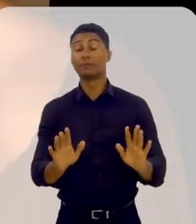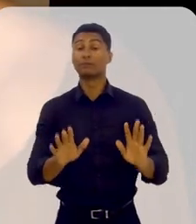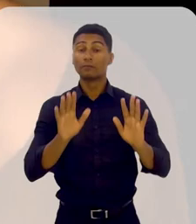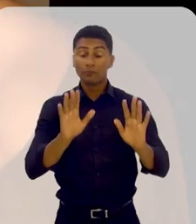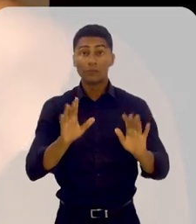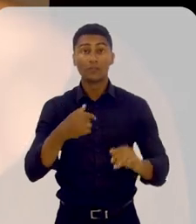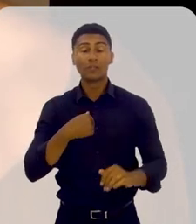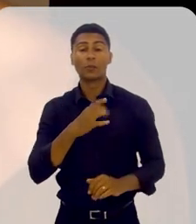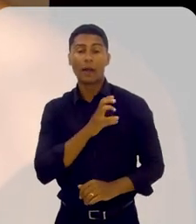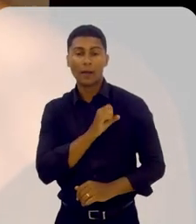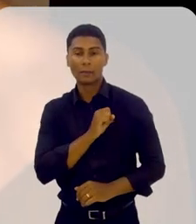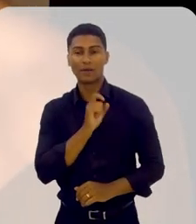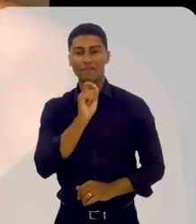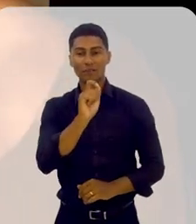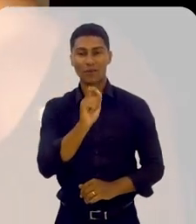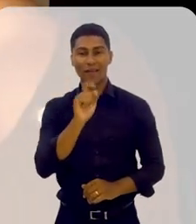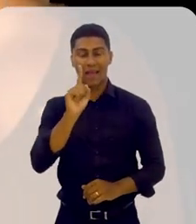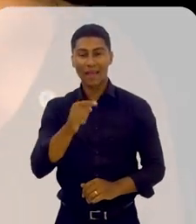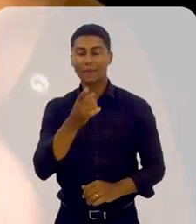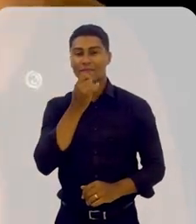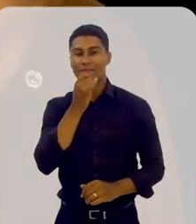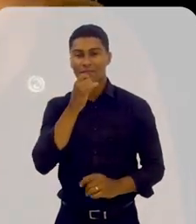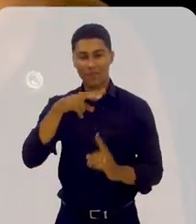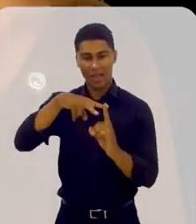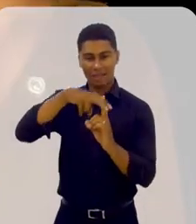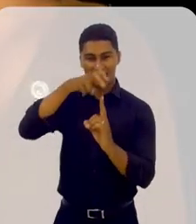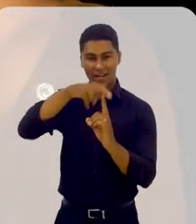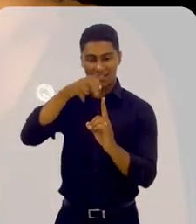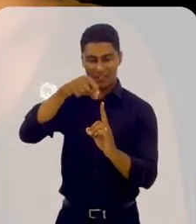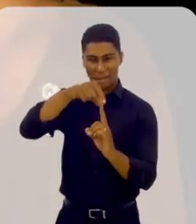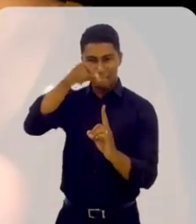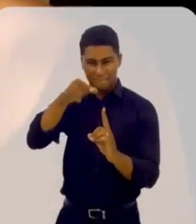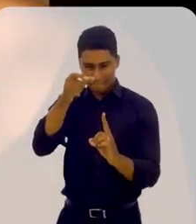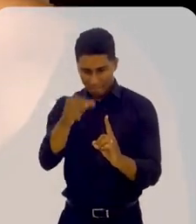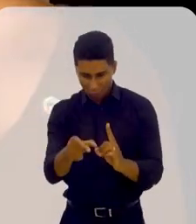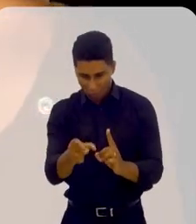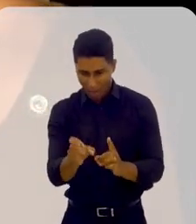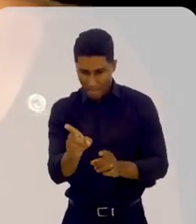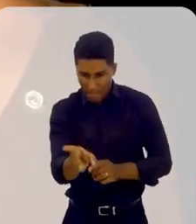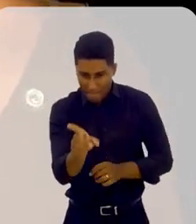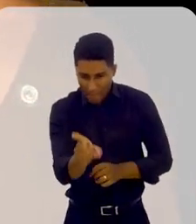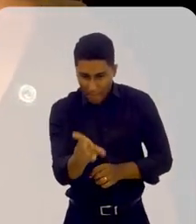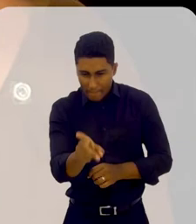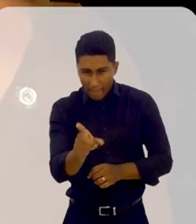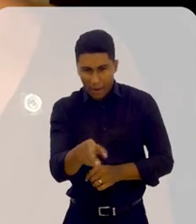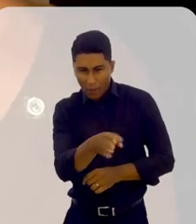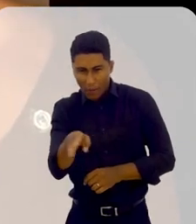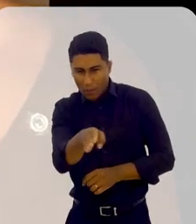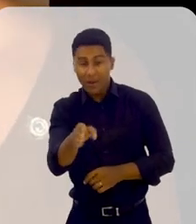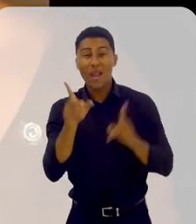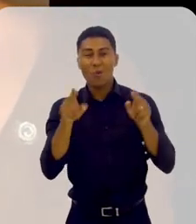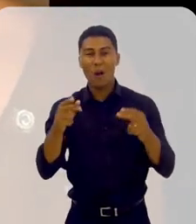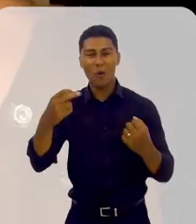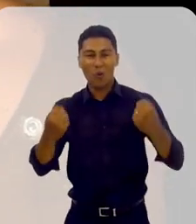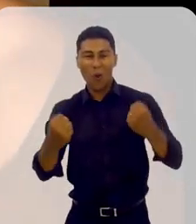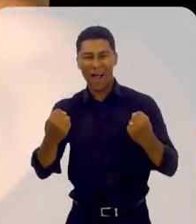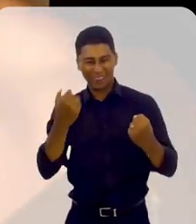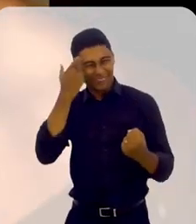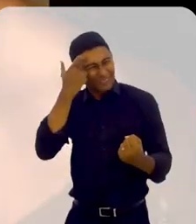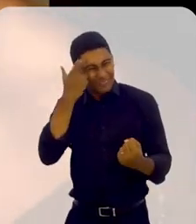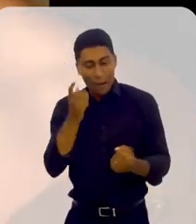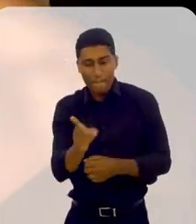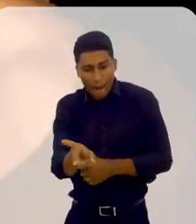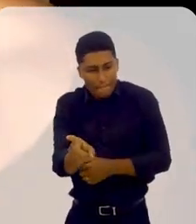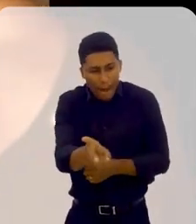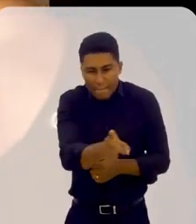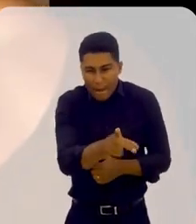tipo, eu adorava brincar de pista de tampinha, fazia na areia mesmo uma pista de obstáculos, jogando com uma tampinha de garrafa. Uma brincadeira